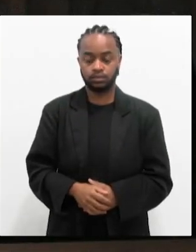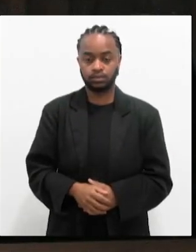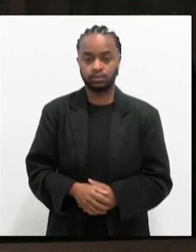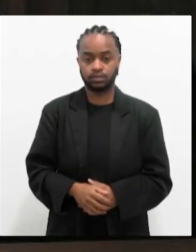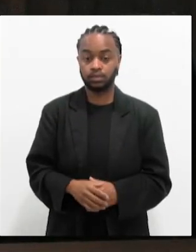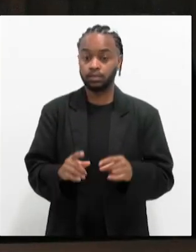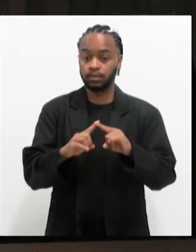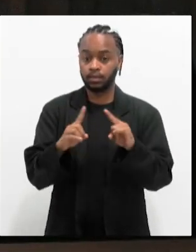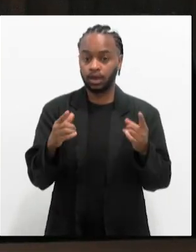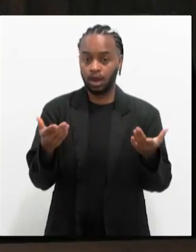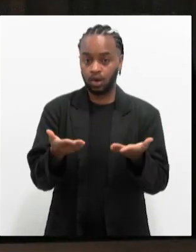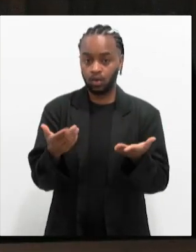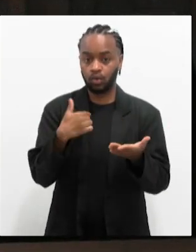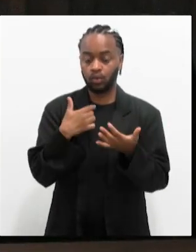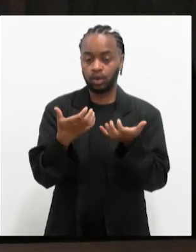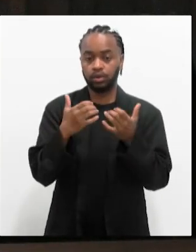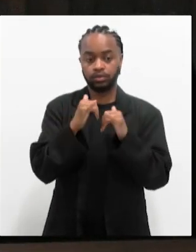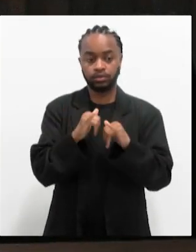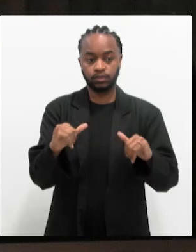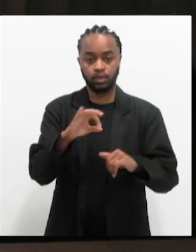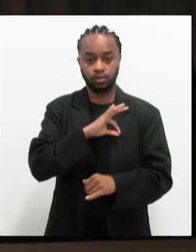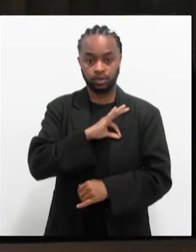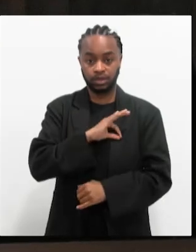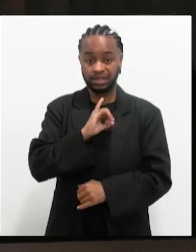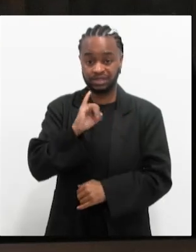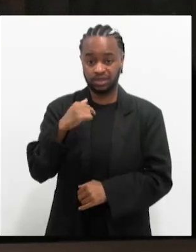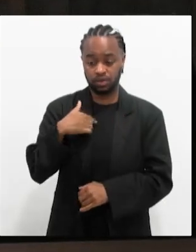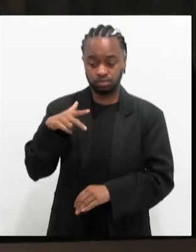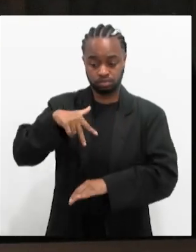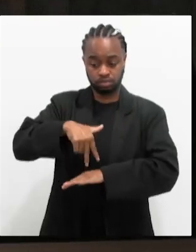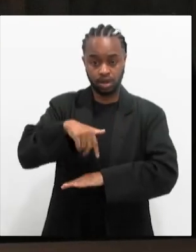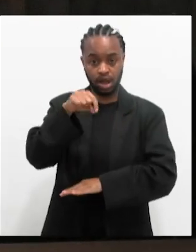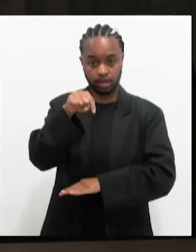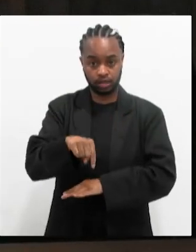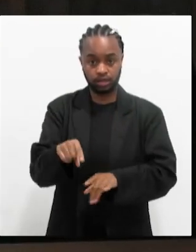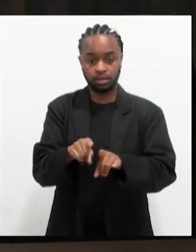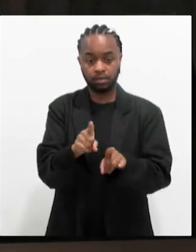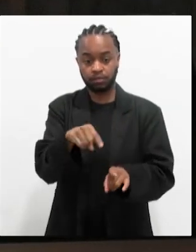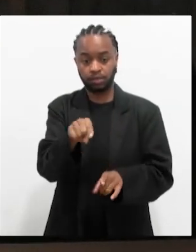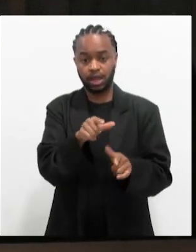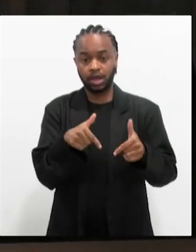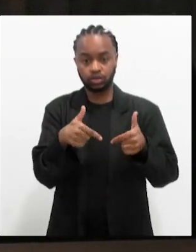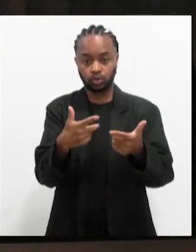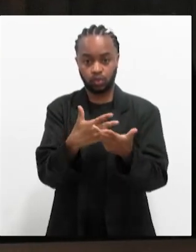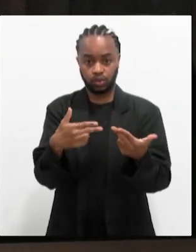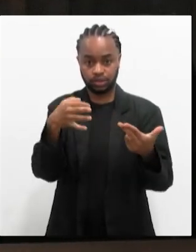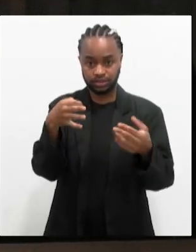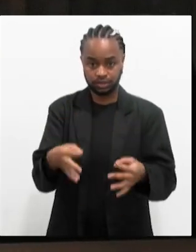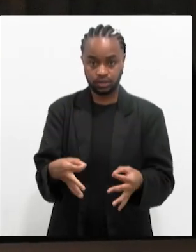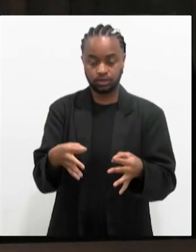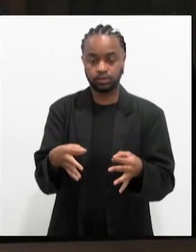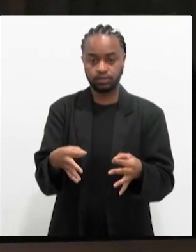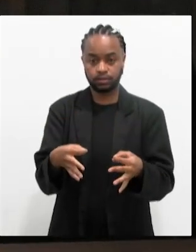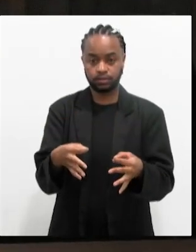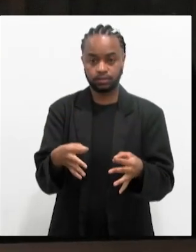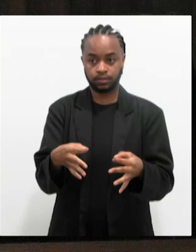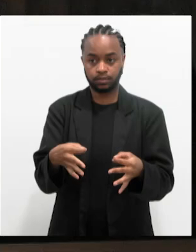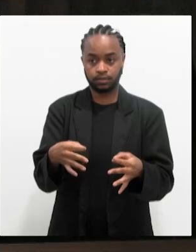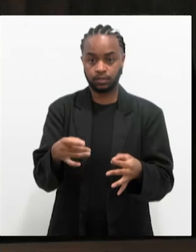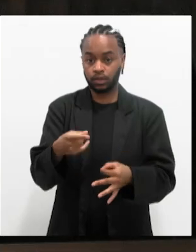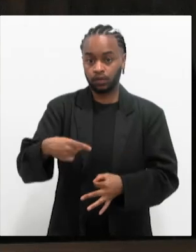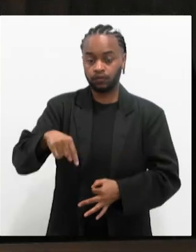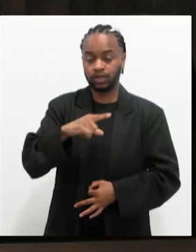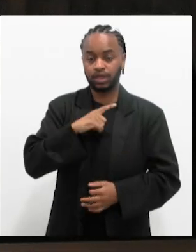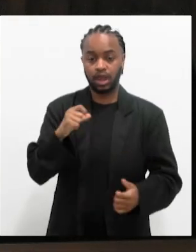Mas agora eu quero dizer a todos os policiais, enquanto eu estiver aqui e vocês estiverem fazendo a coisa correta, vocês terão